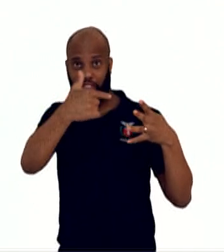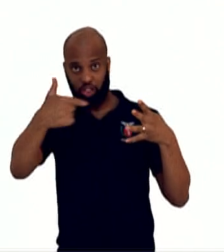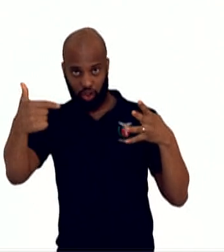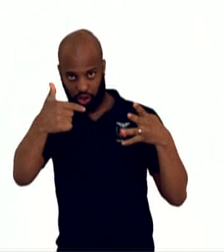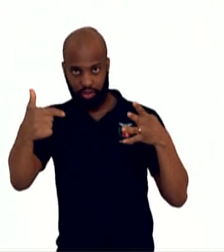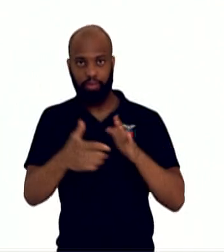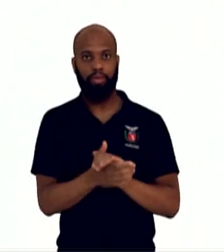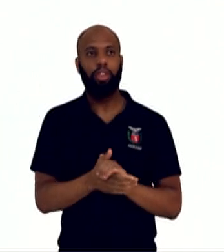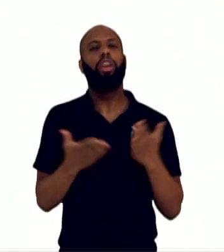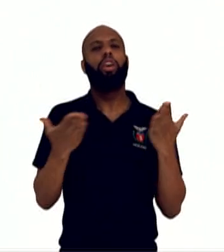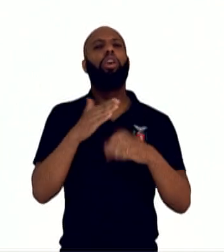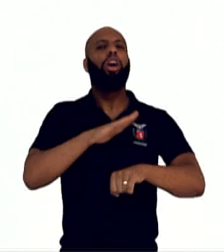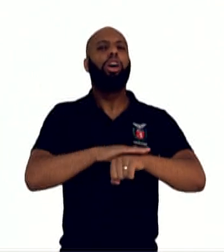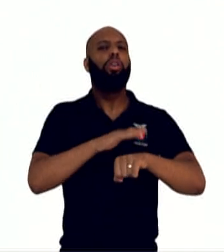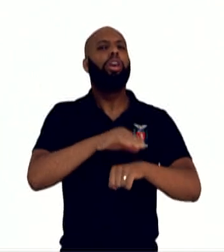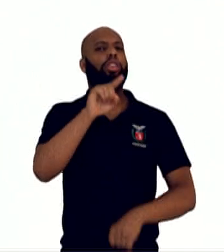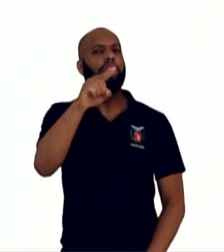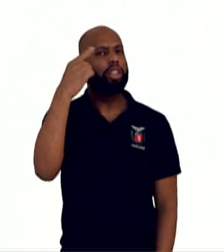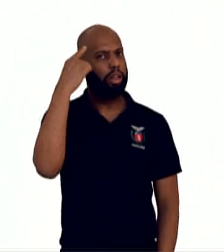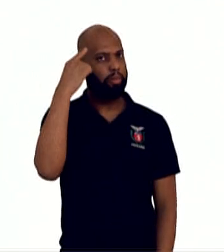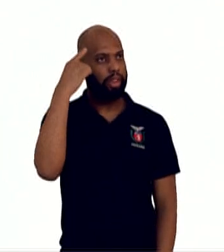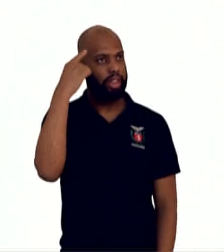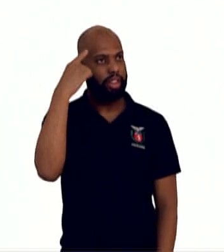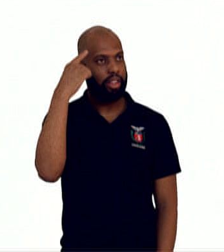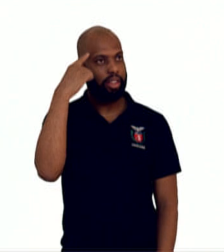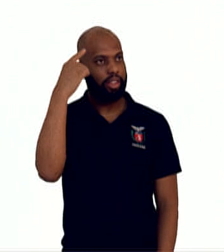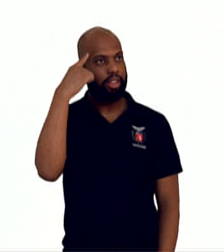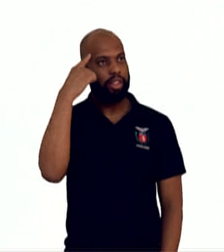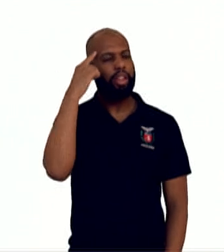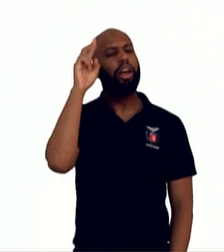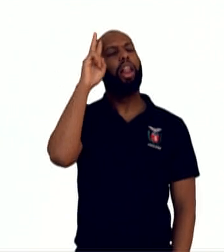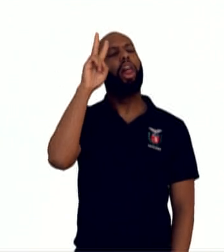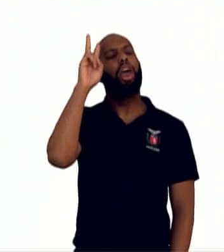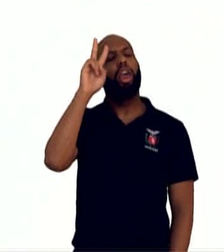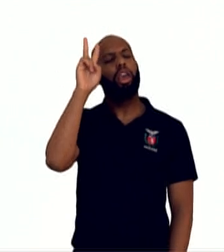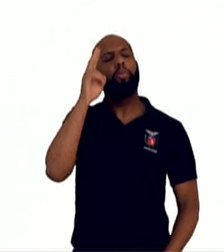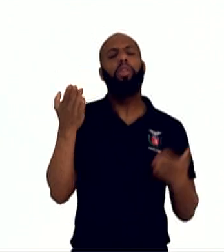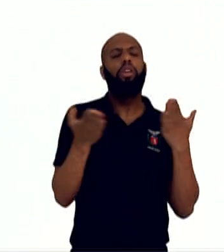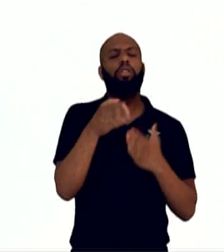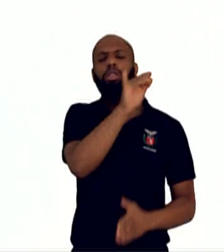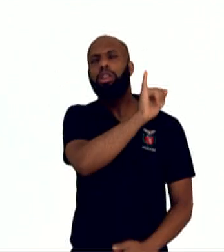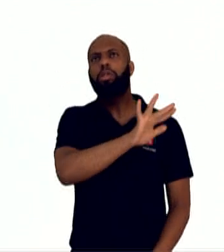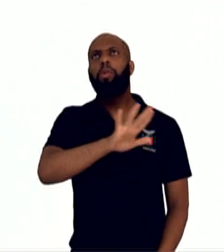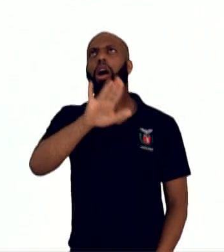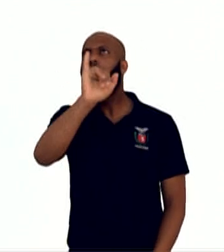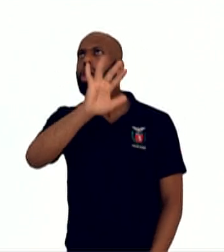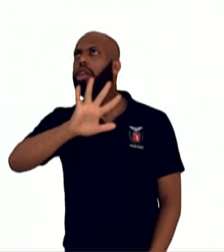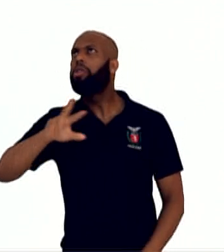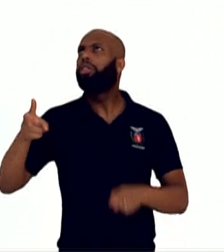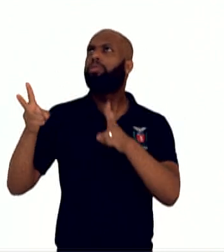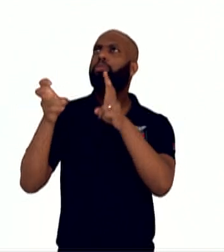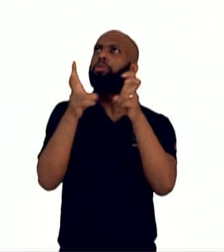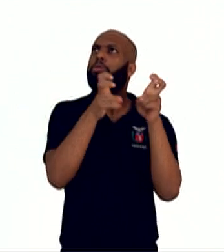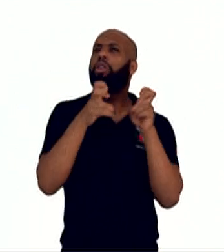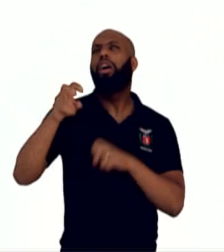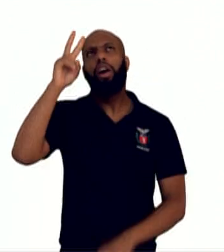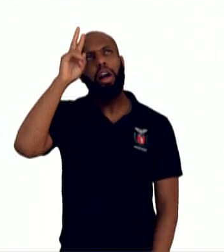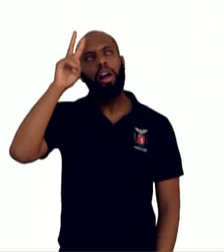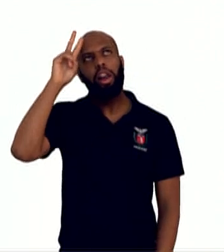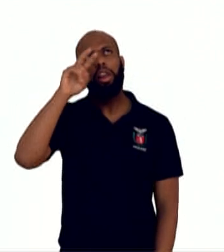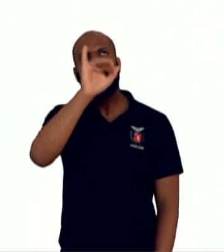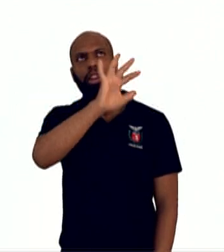1922. Botar um tempinho, feche os seus olhos, pense nas imagens que vocês observaram, lembrem